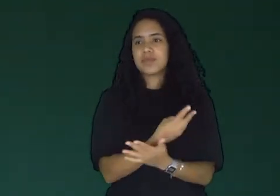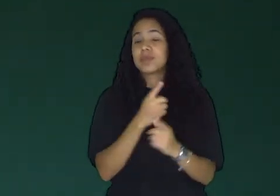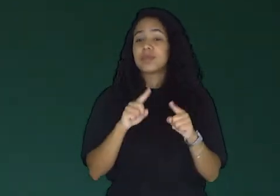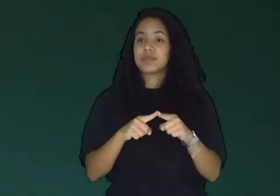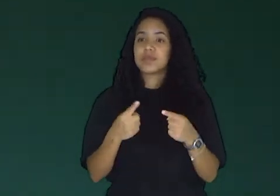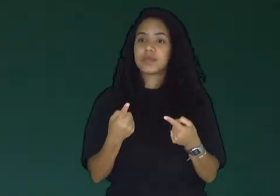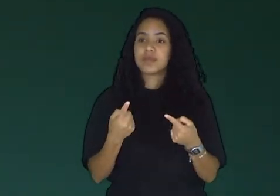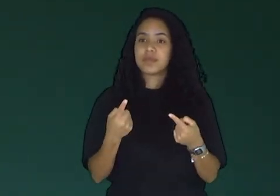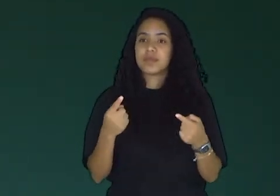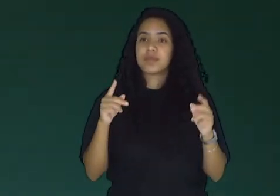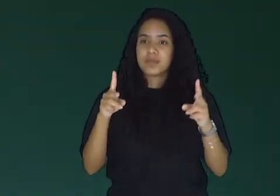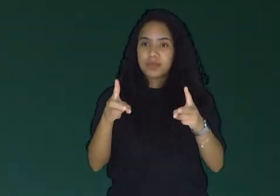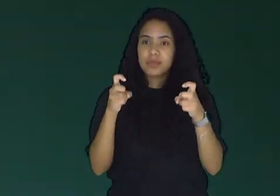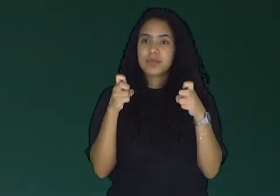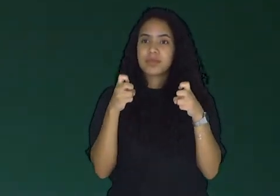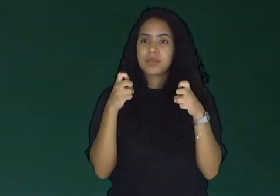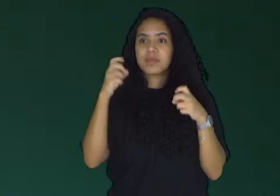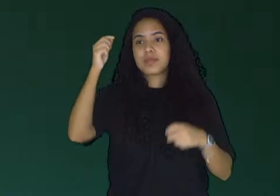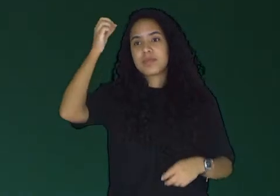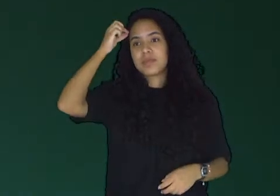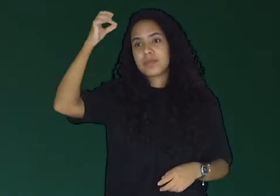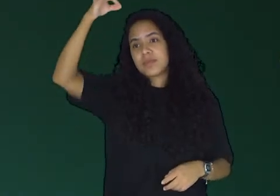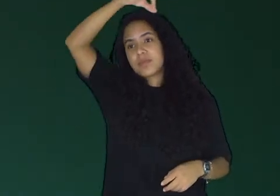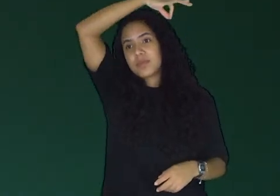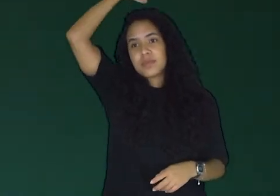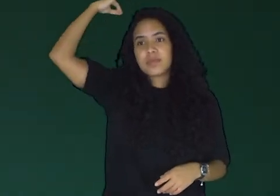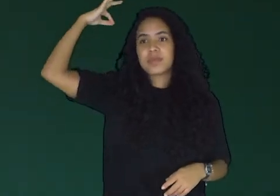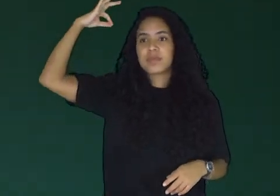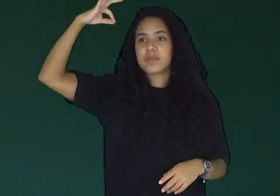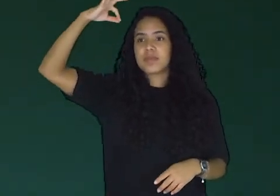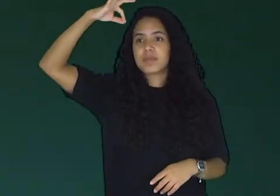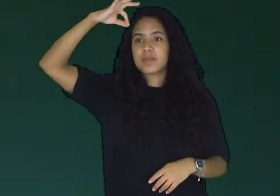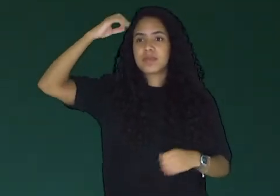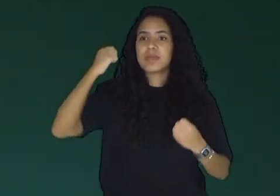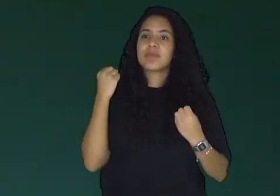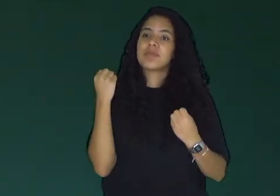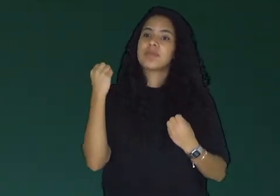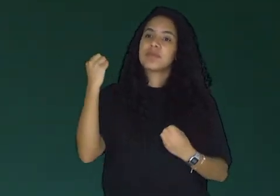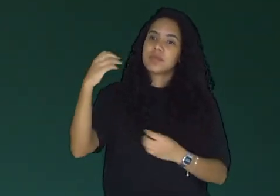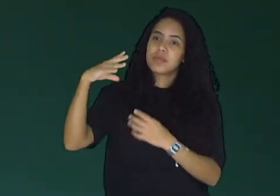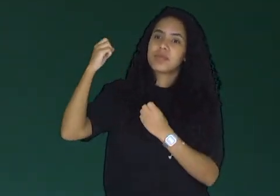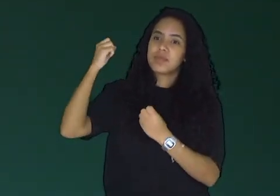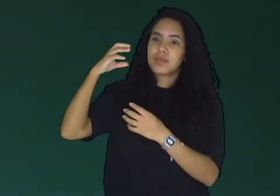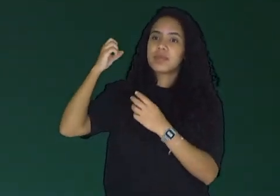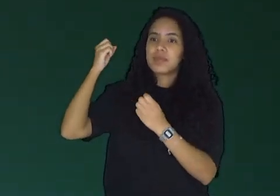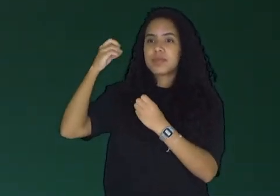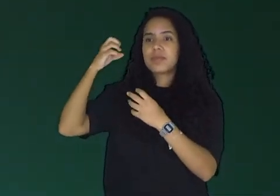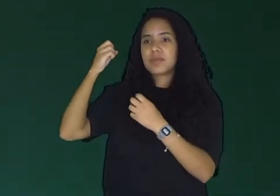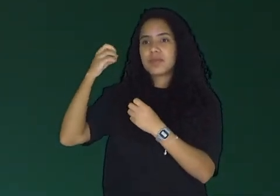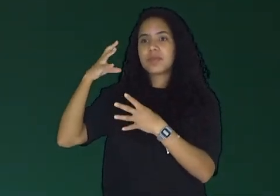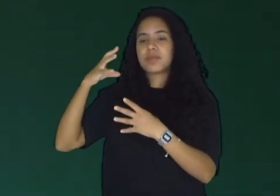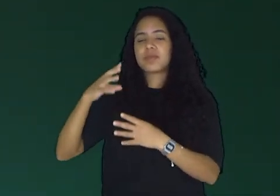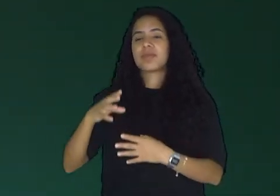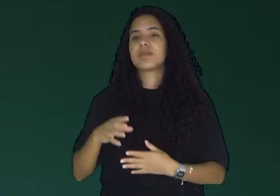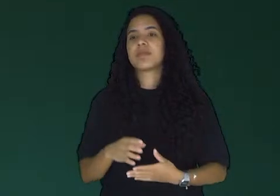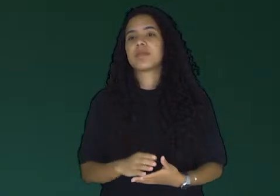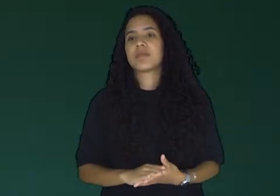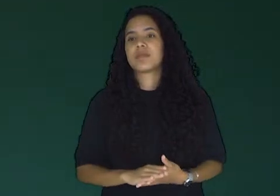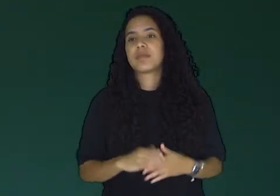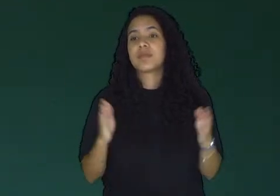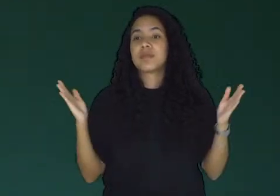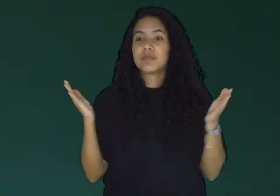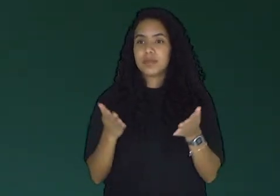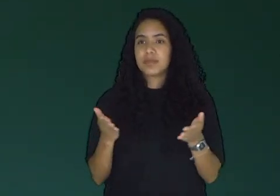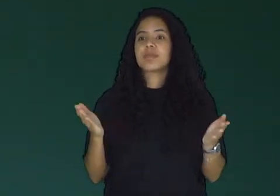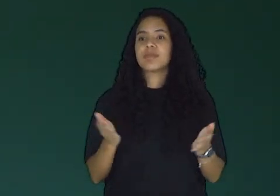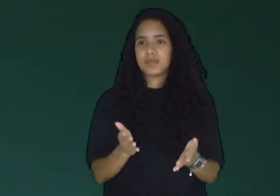que ele poderá ter o que ele necessita ou o que ele perdeu, mas ele está dizendo que ele já tem, visto como